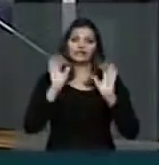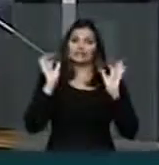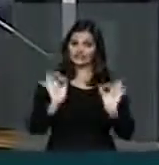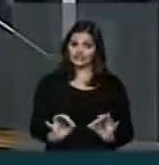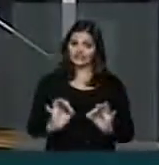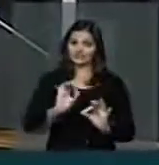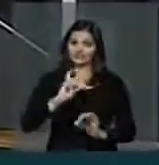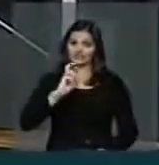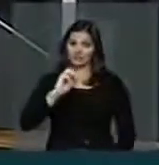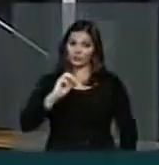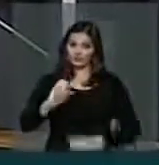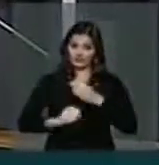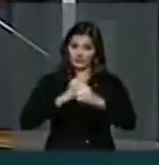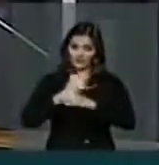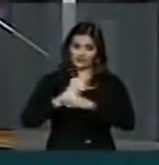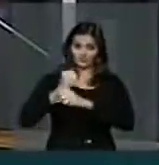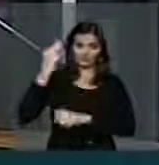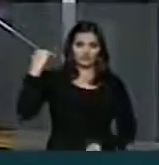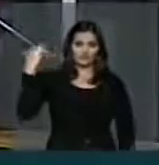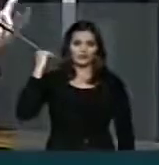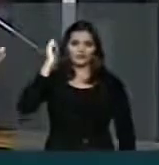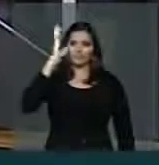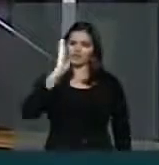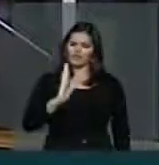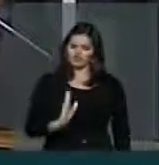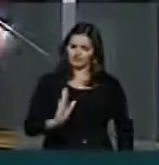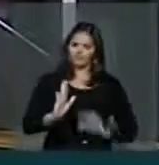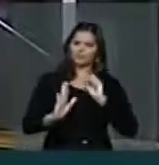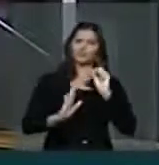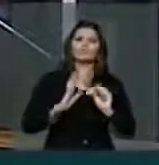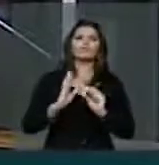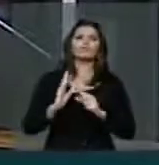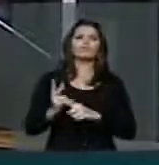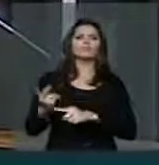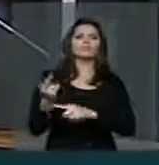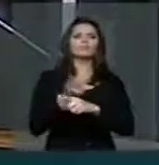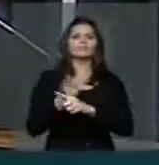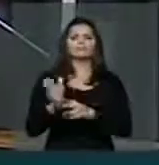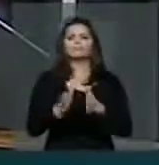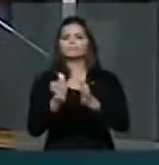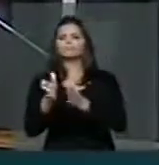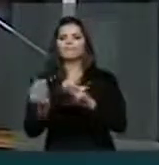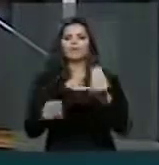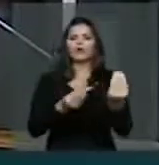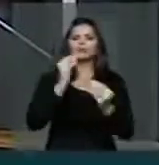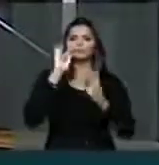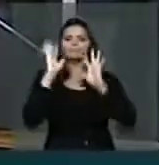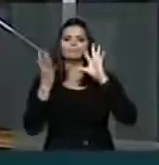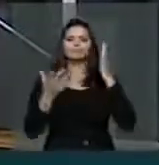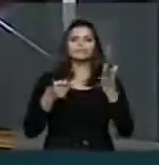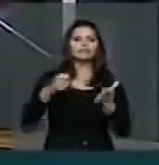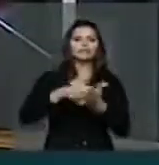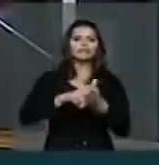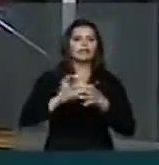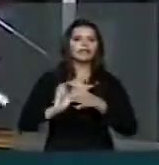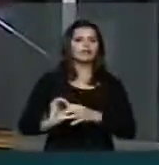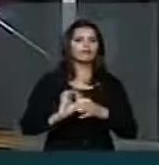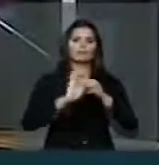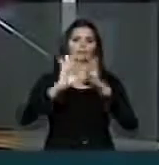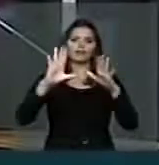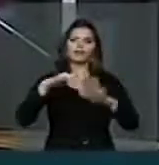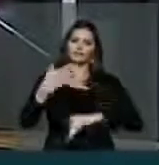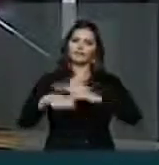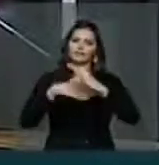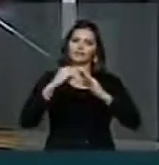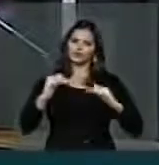há 50 anos atrás, esse Brasil buscava caminhos para se afirmar, para se libertar, para construir